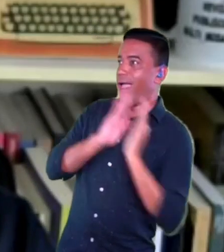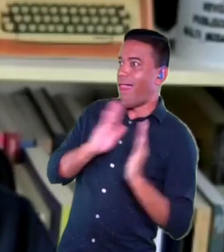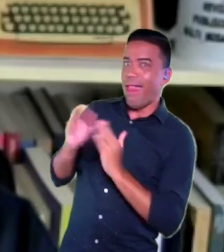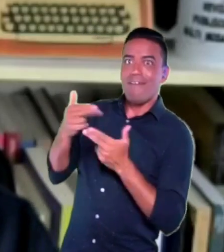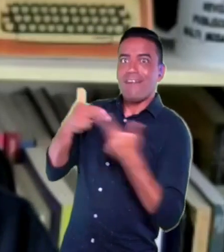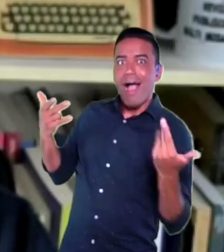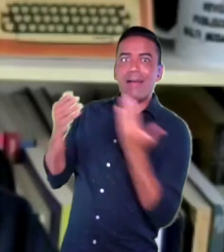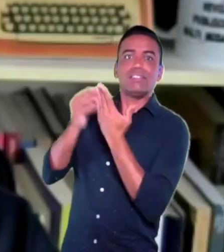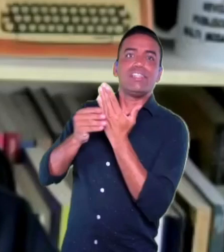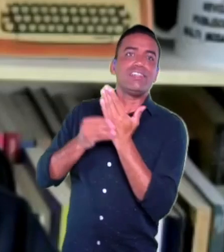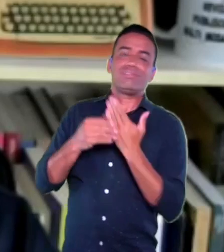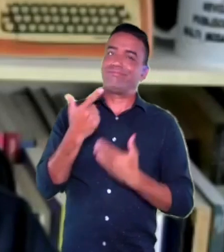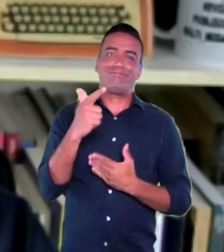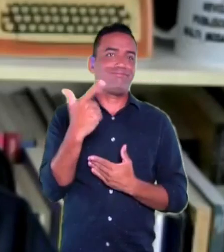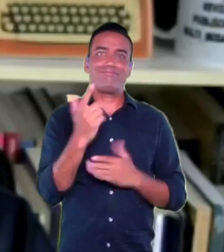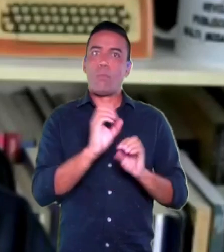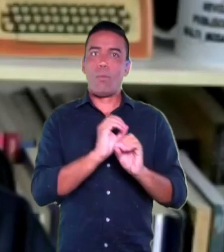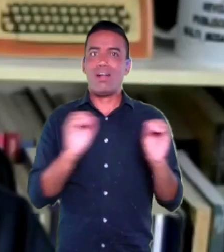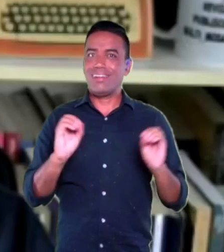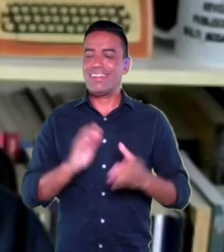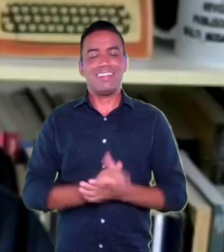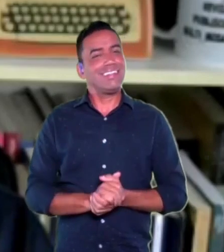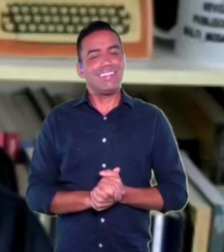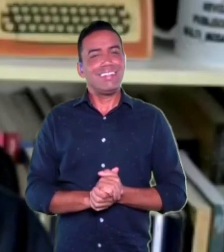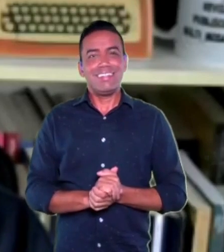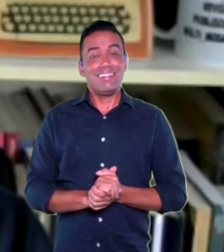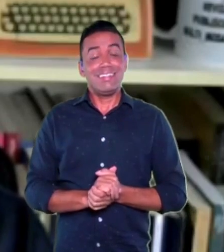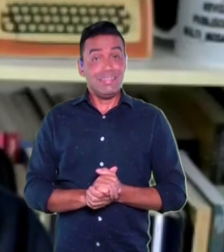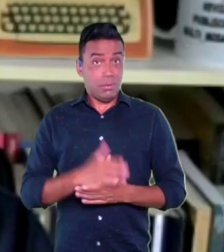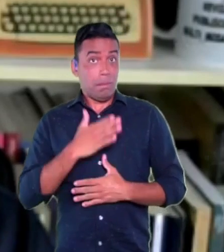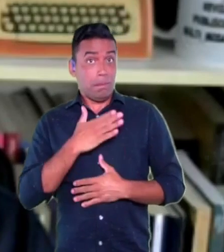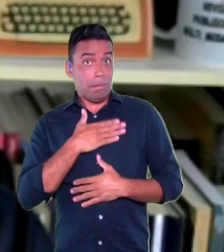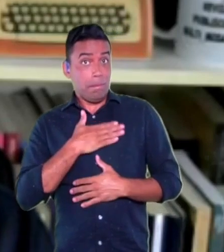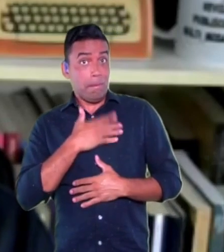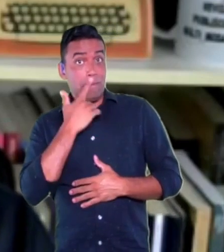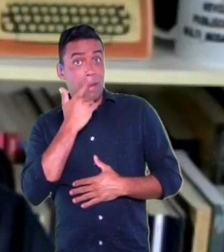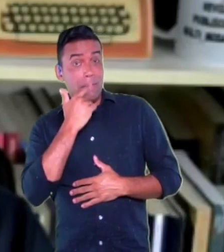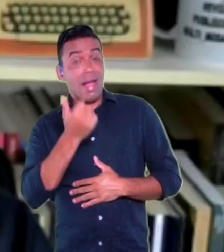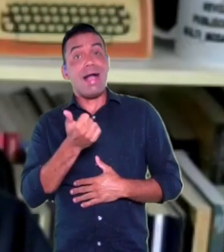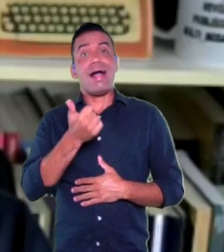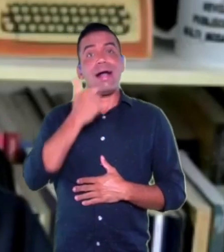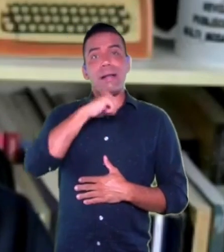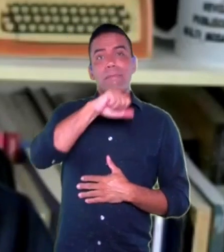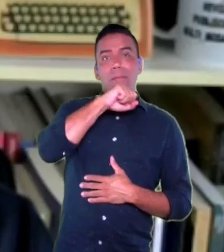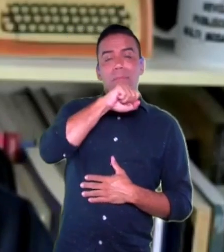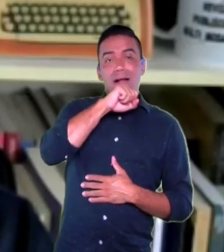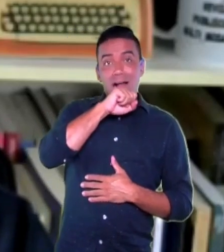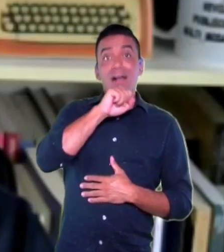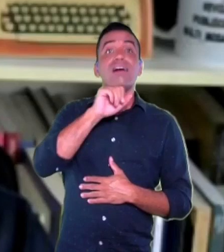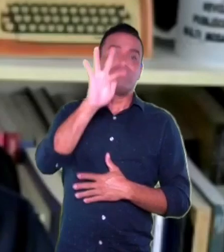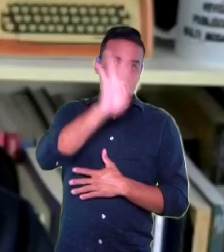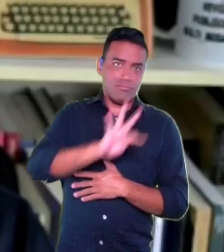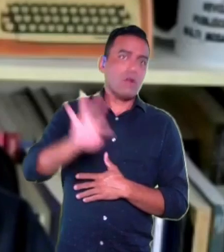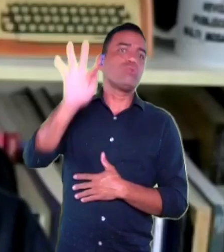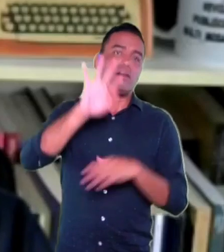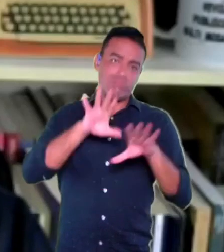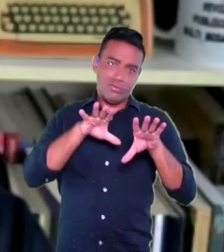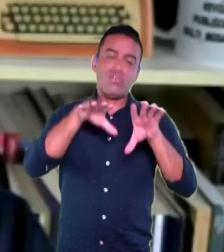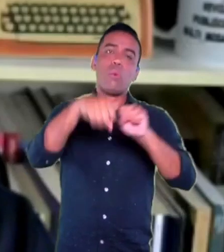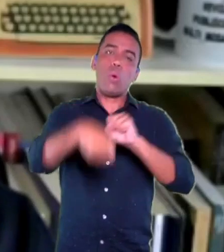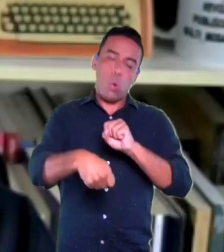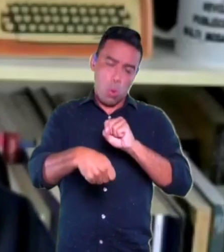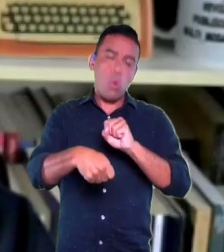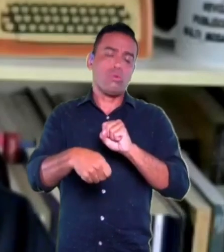disso. Então, meus pais têm curso superior, são pessoas que tiveram chance de